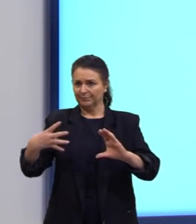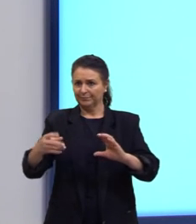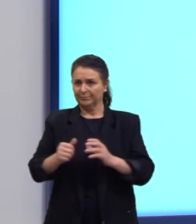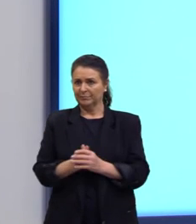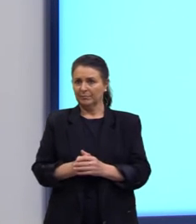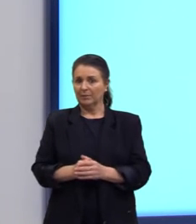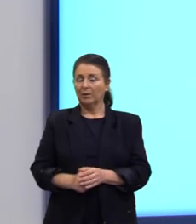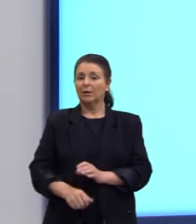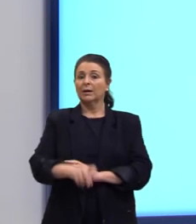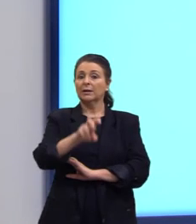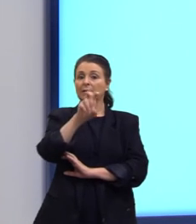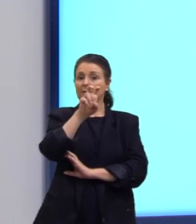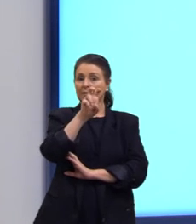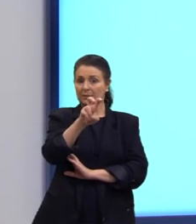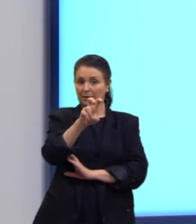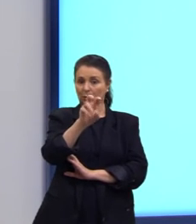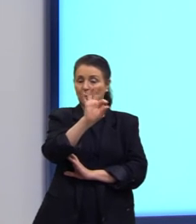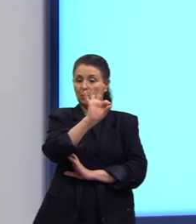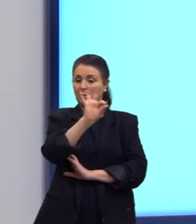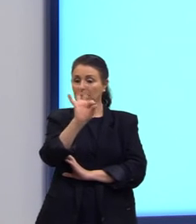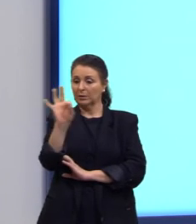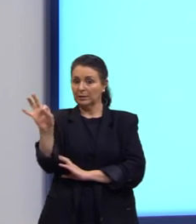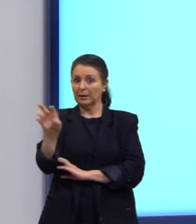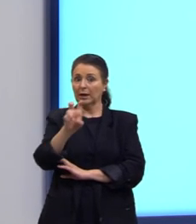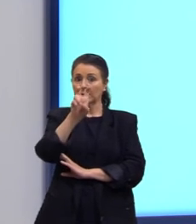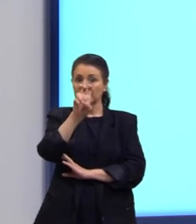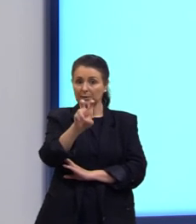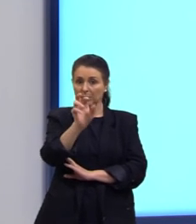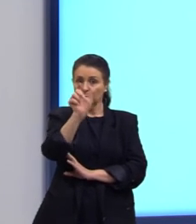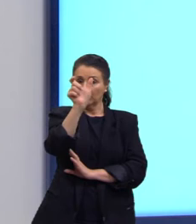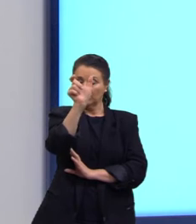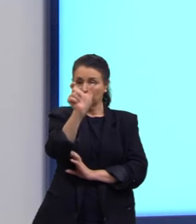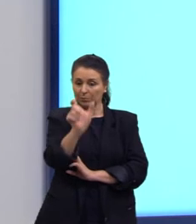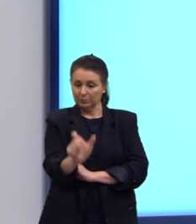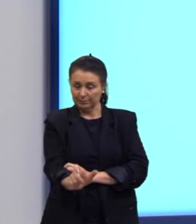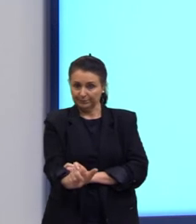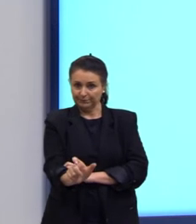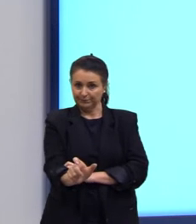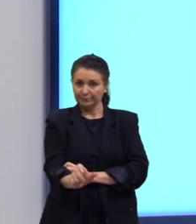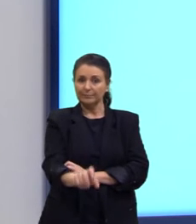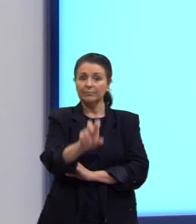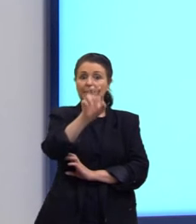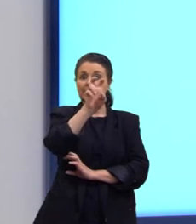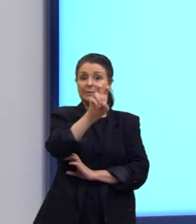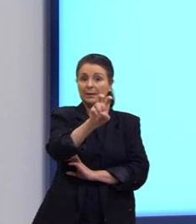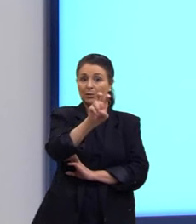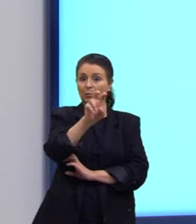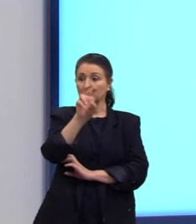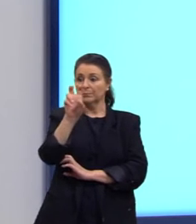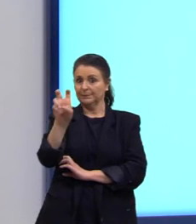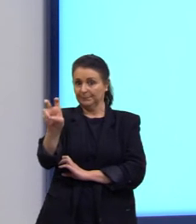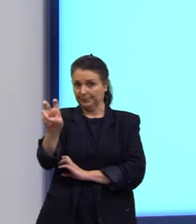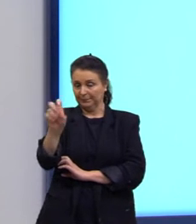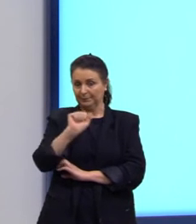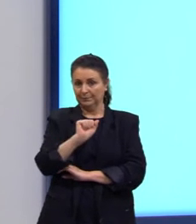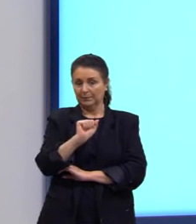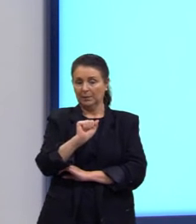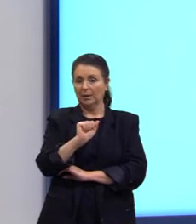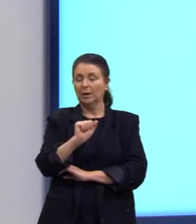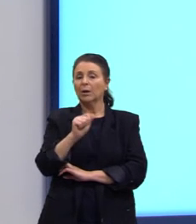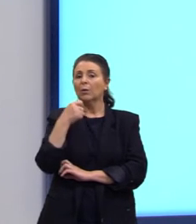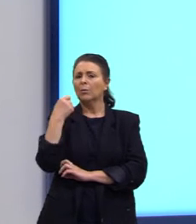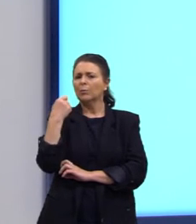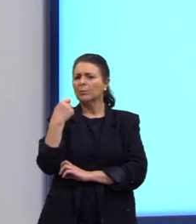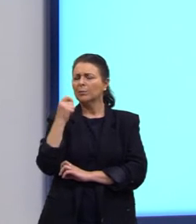Então cinco linhas cinco colunas então uma matriz 5 por 5 o que que nós vamos considerar